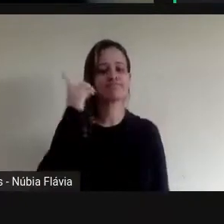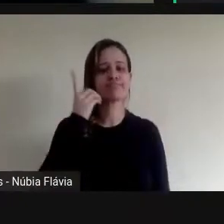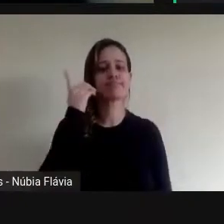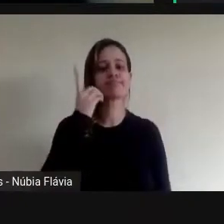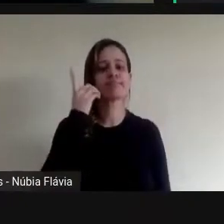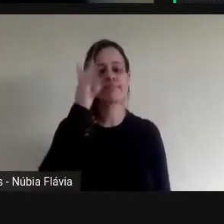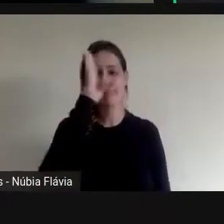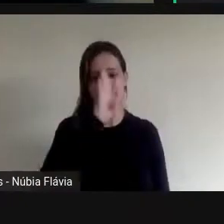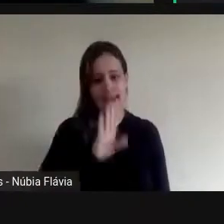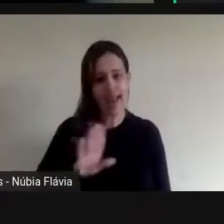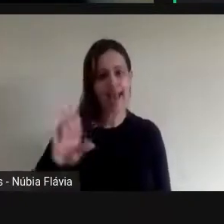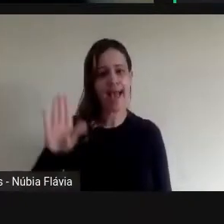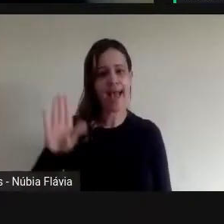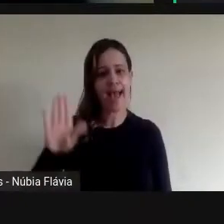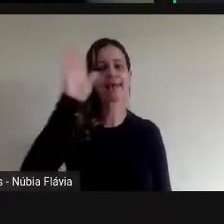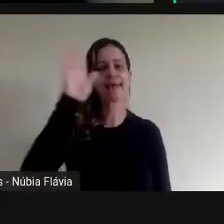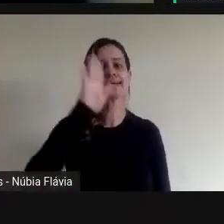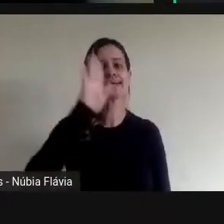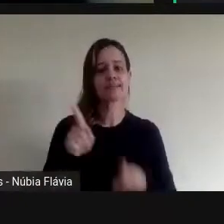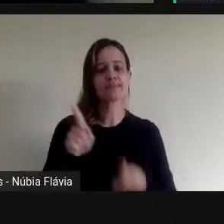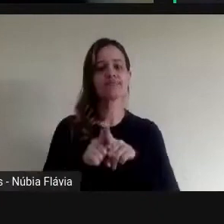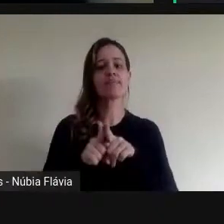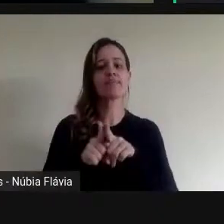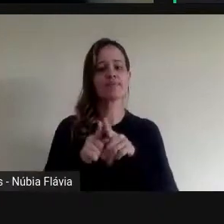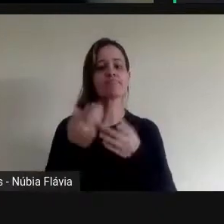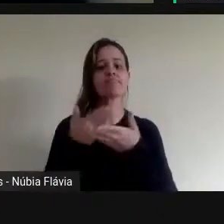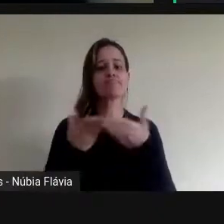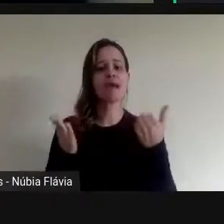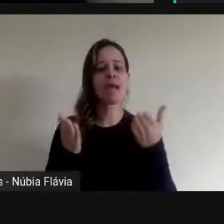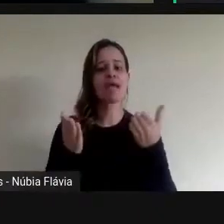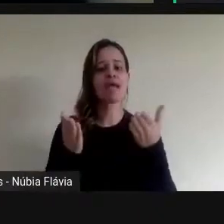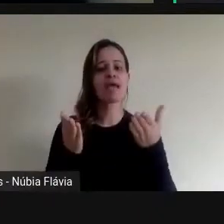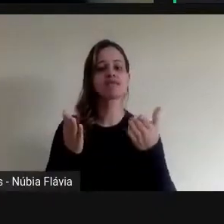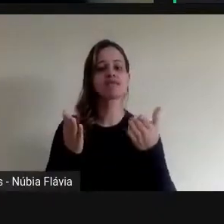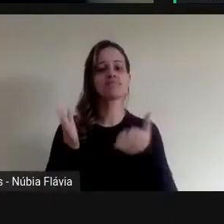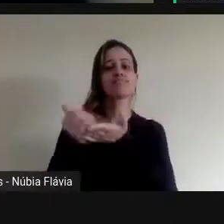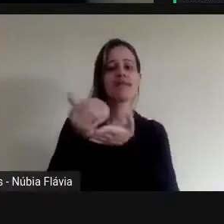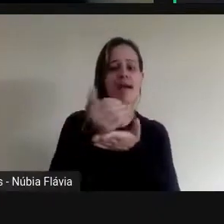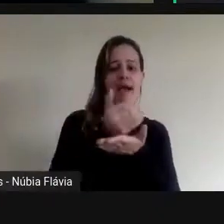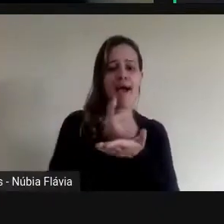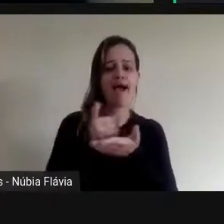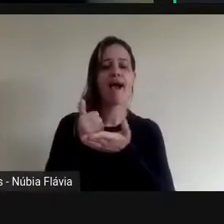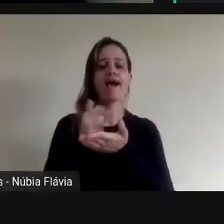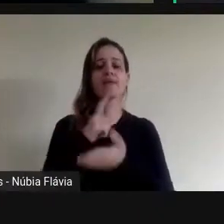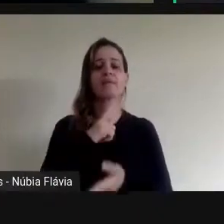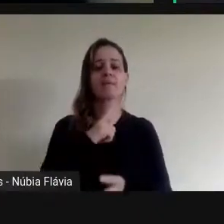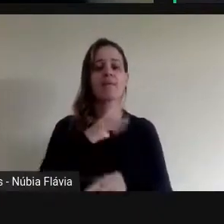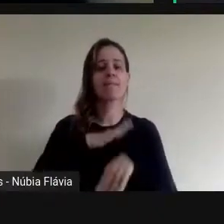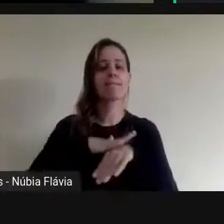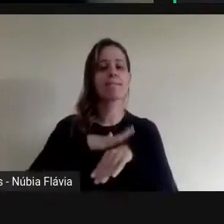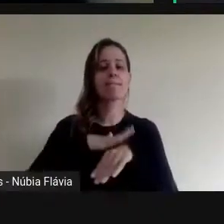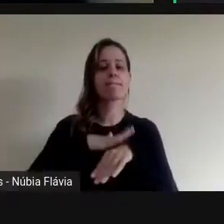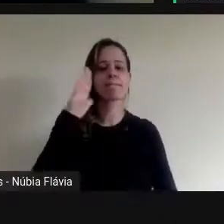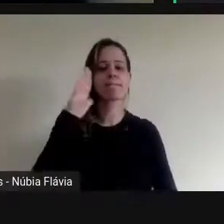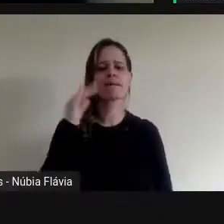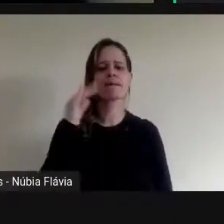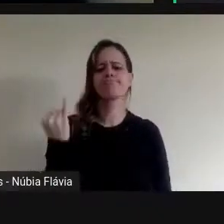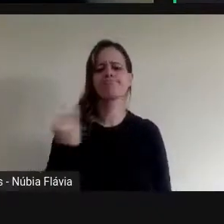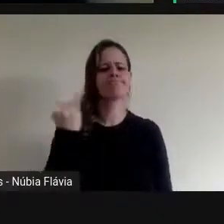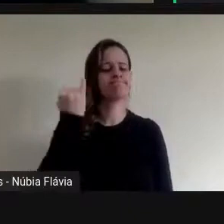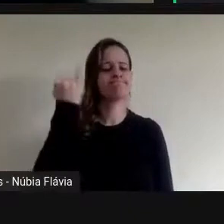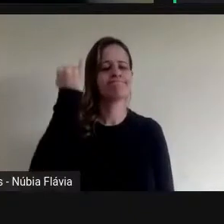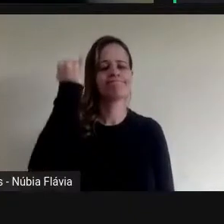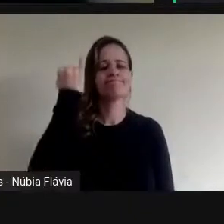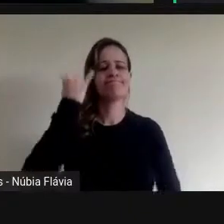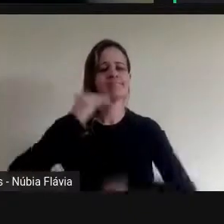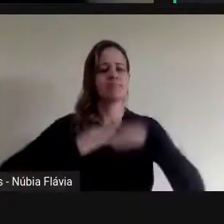do cidadão brasileiro, em relação a esses dados, que a gente sabe que são ativos muito preciosos, os dados de atuação